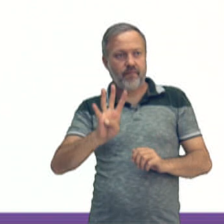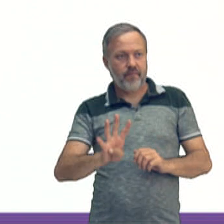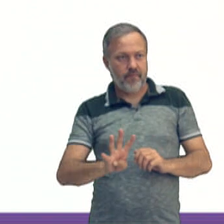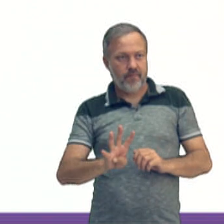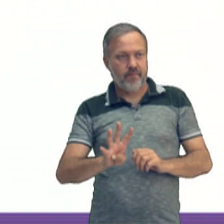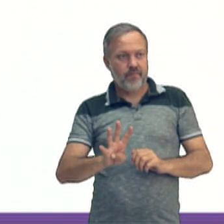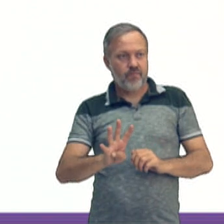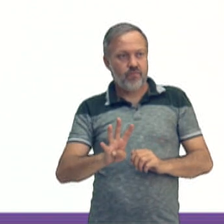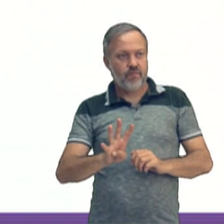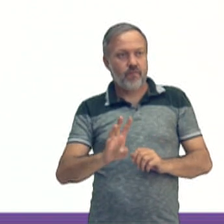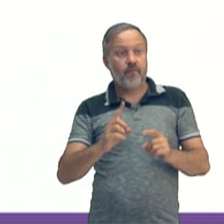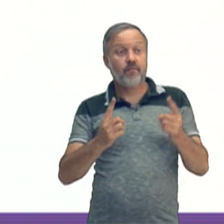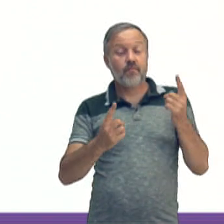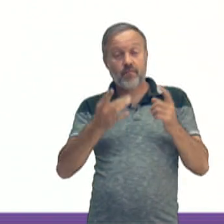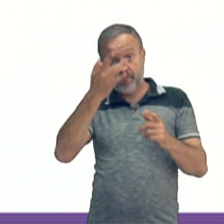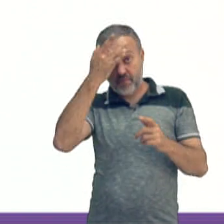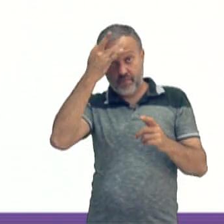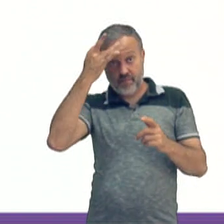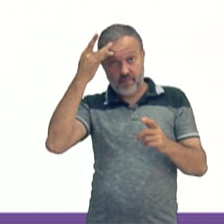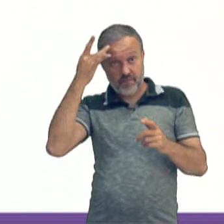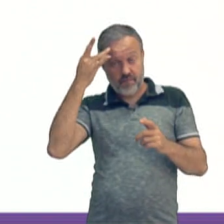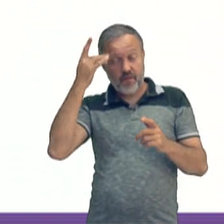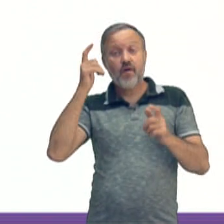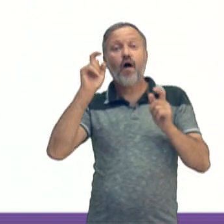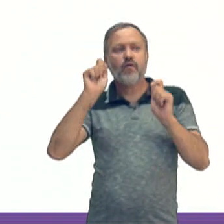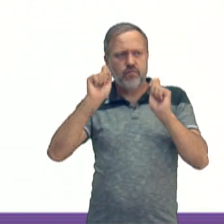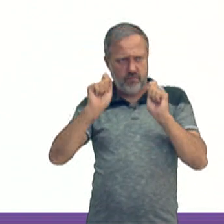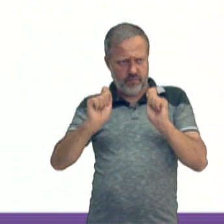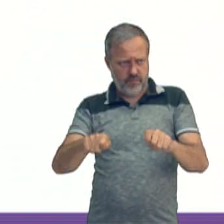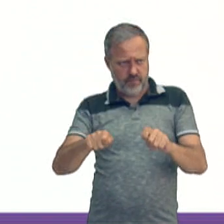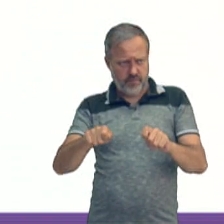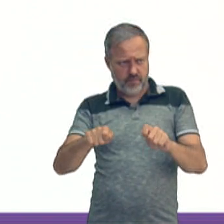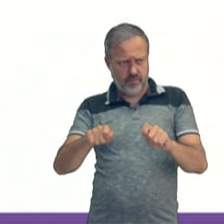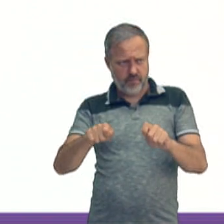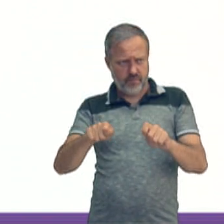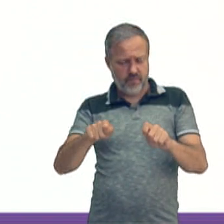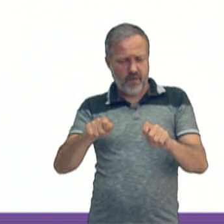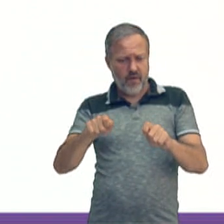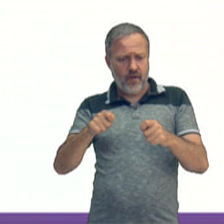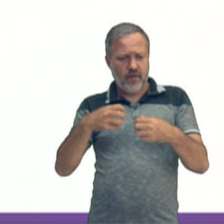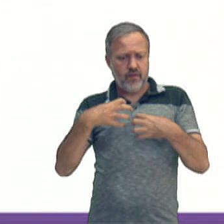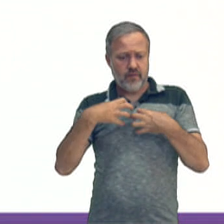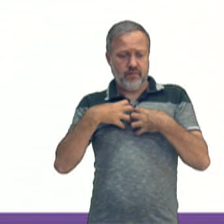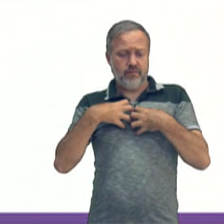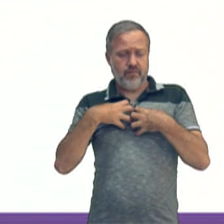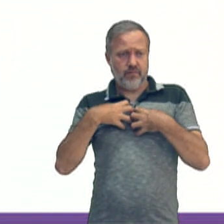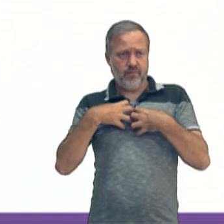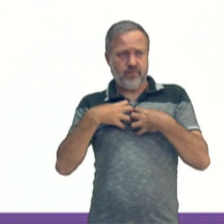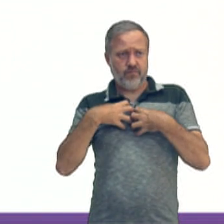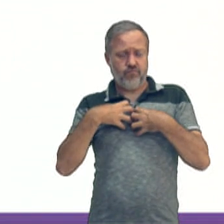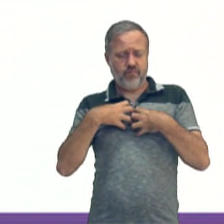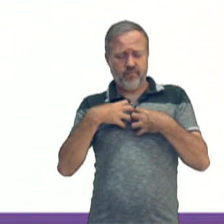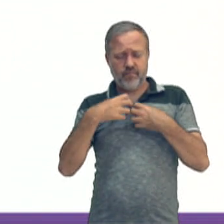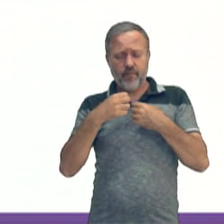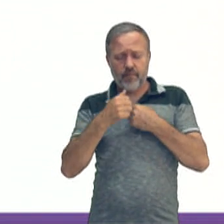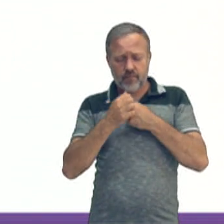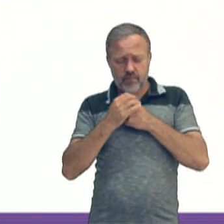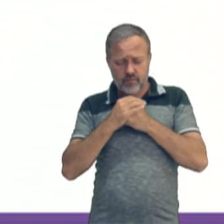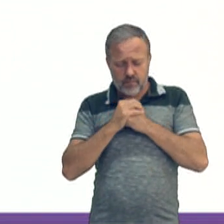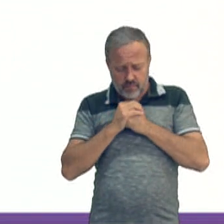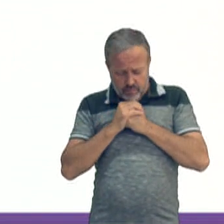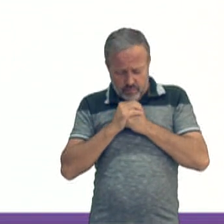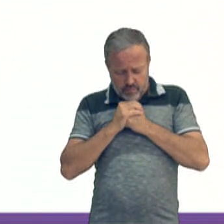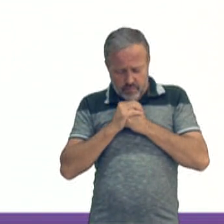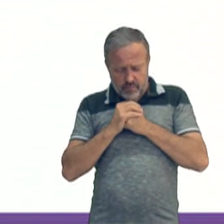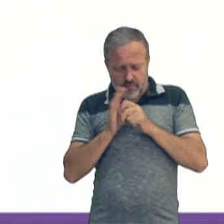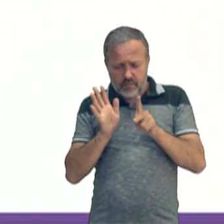Calendário por meio do qual as pessoas poderiam potencializar sua energia pessoal, seu Qin. Então, um calendário por